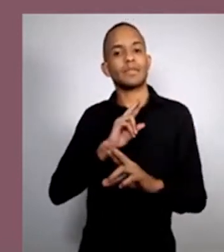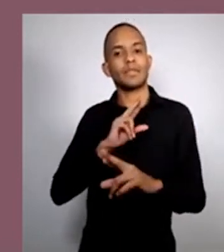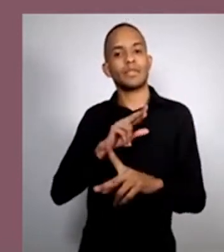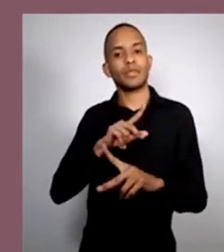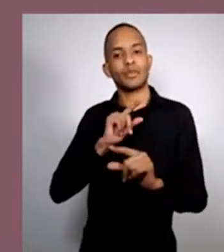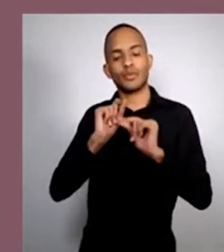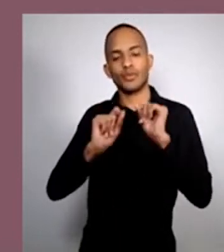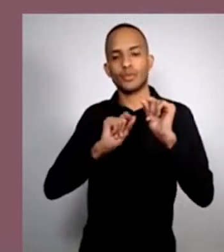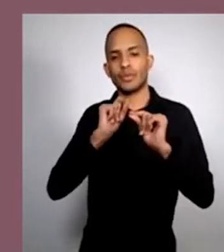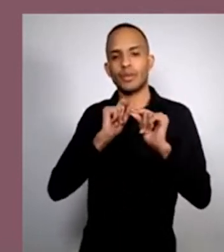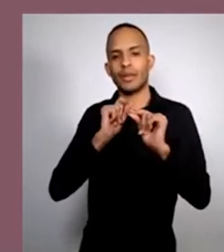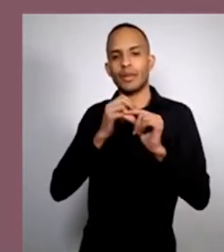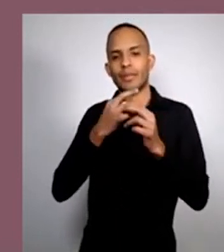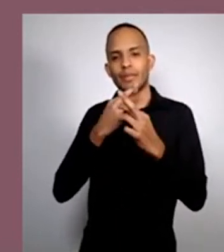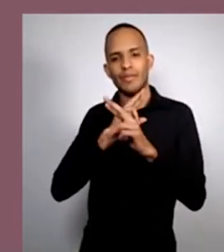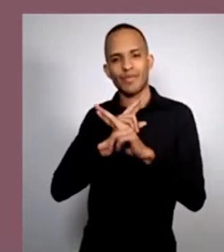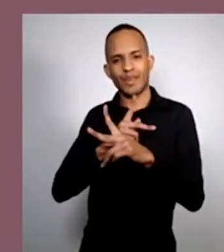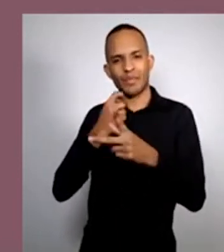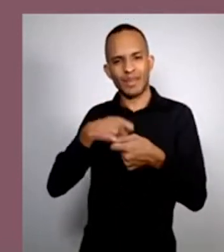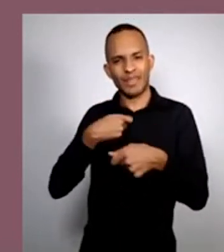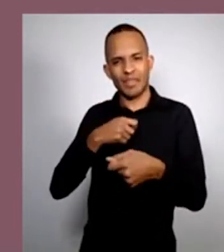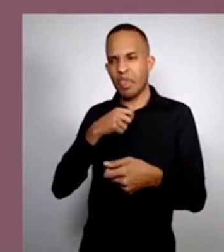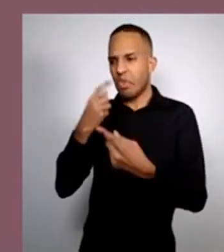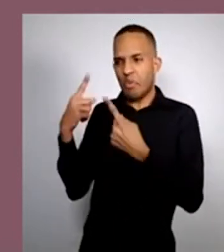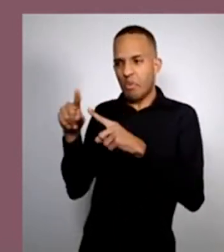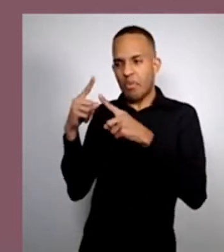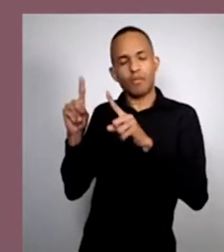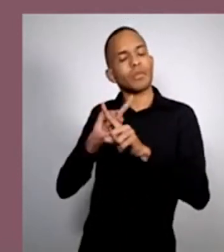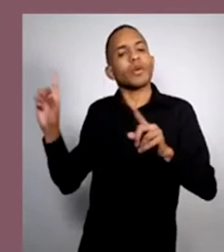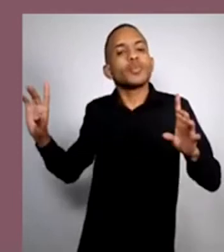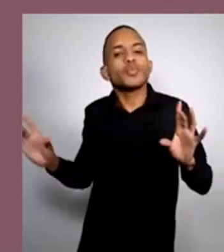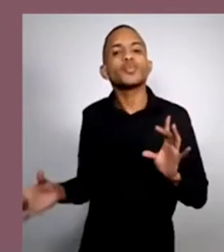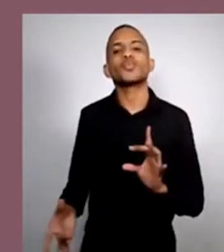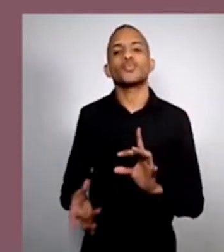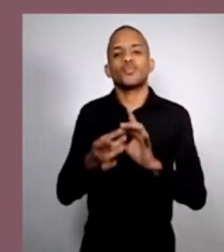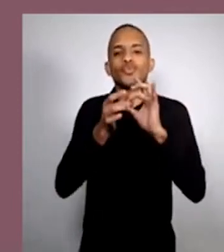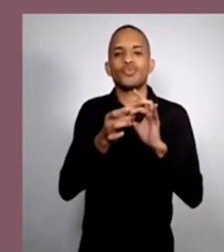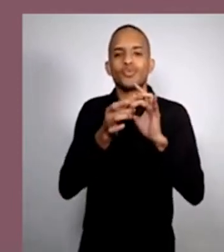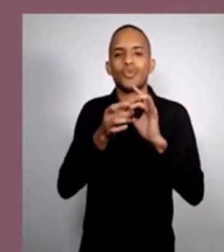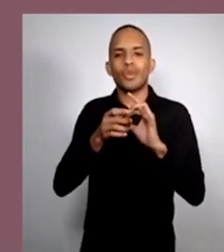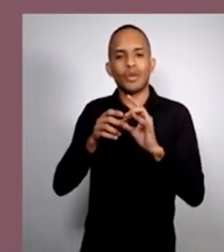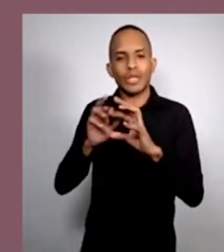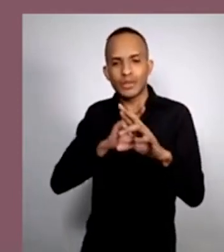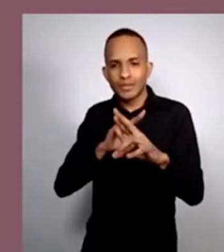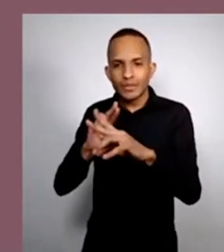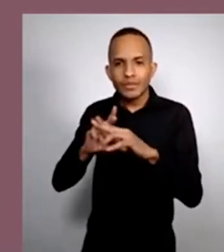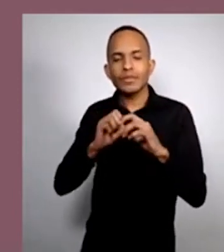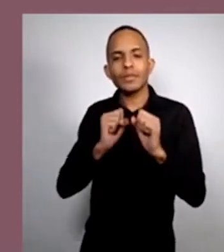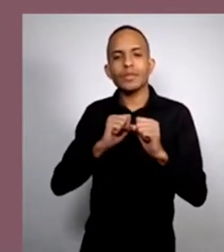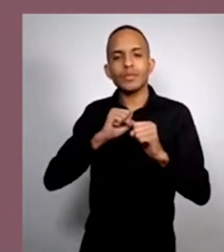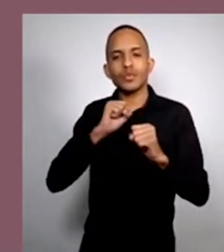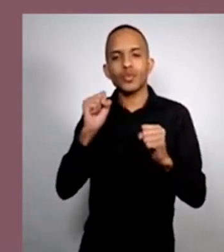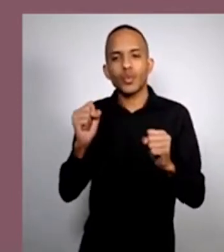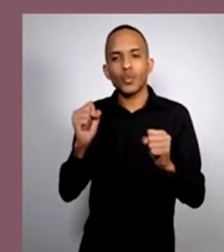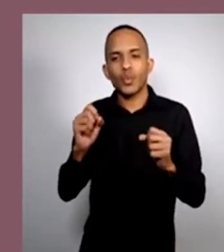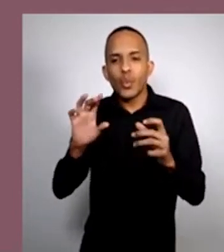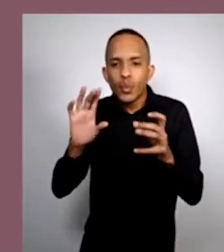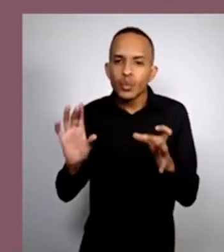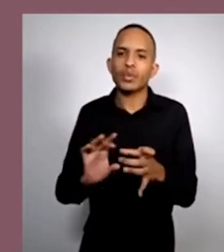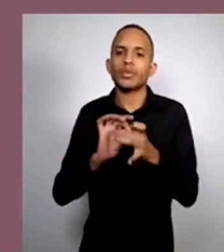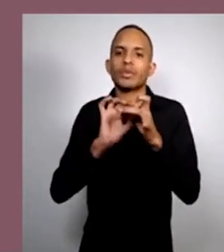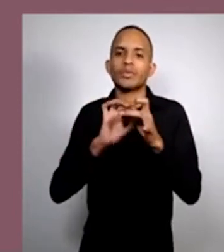diferente não tem que ser combatido. Como juntos, nas nossas diferenças, podemos construir